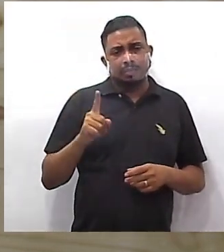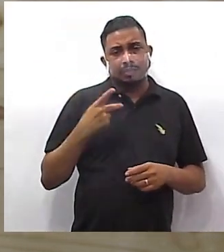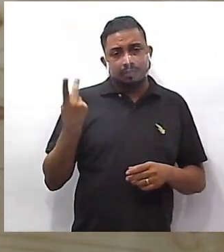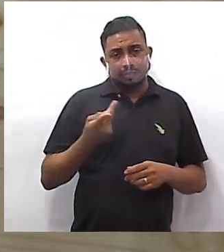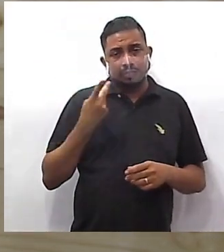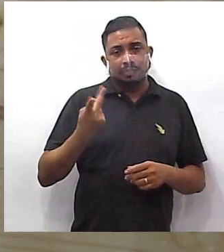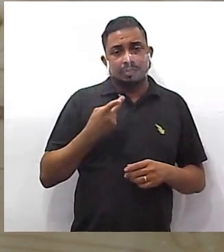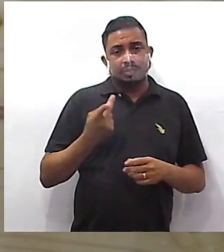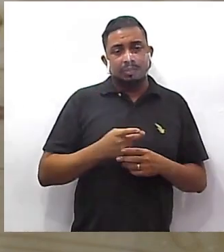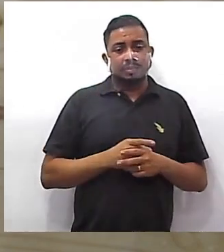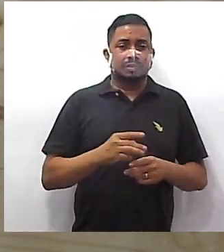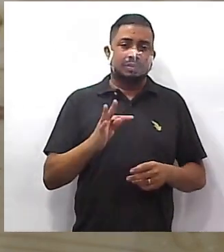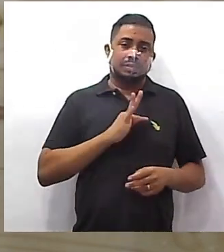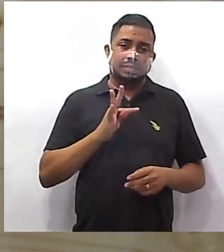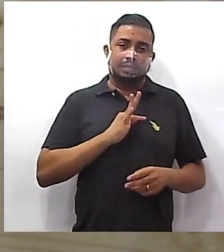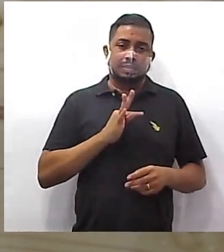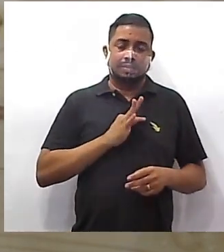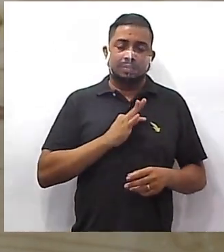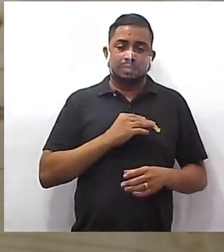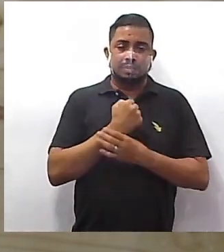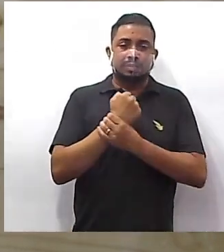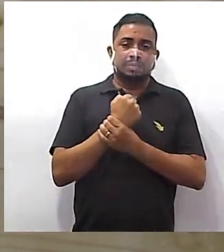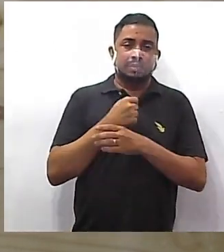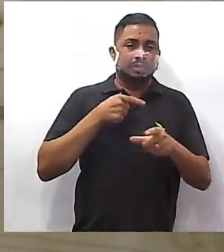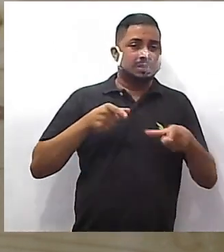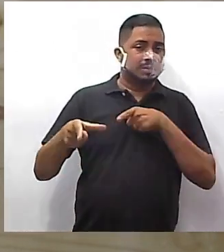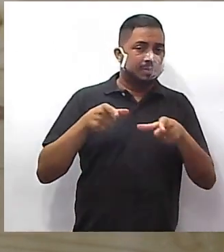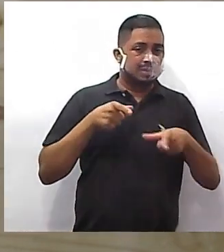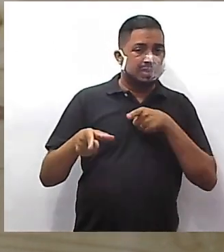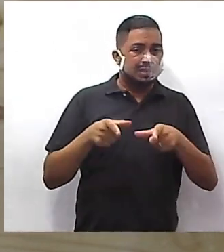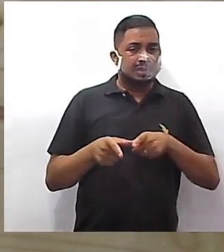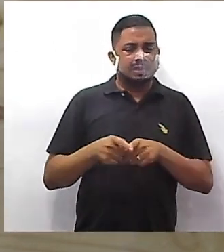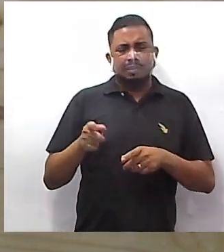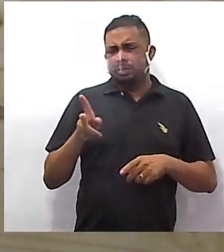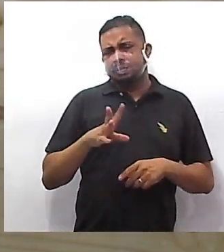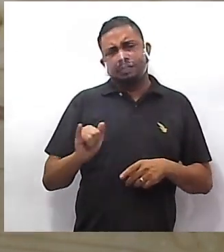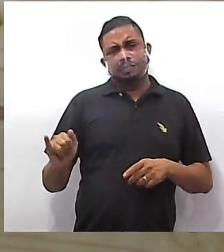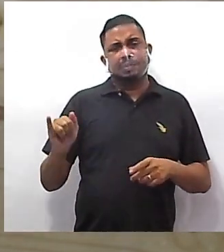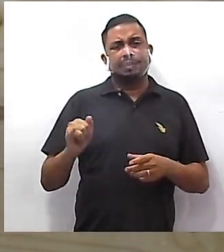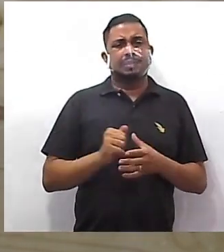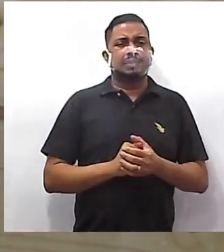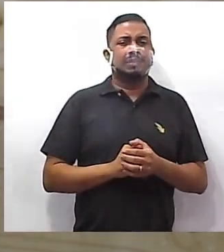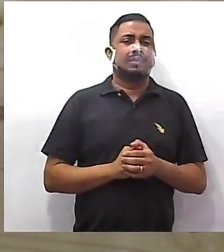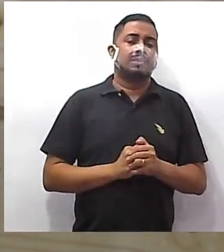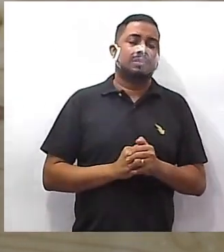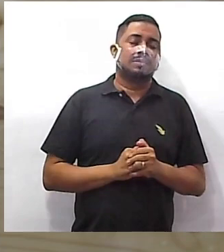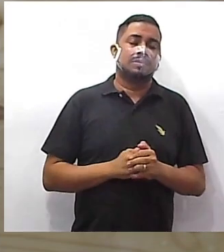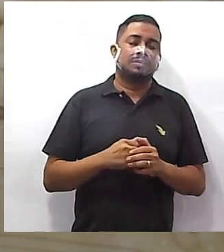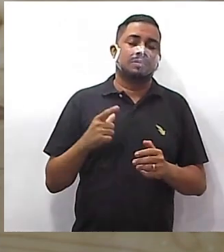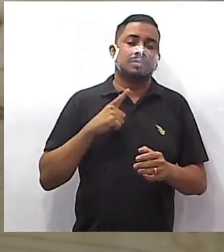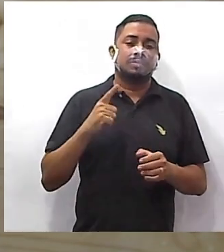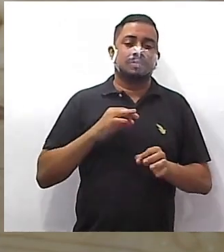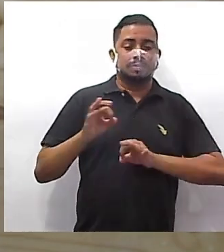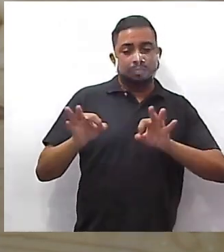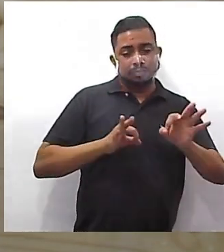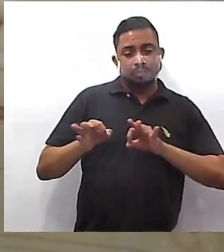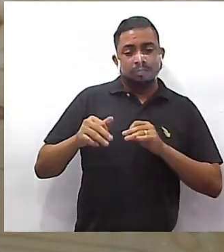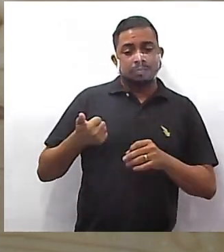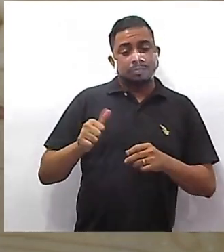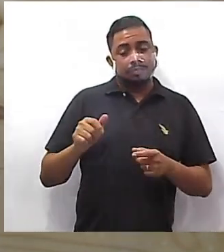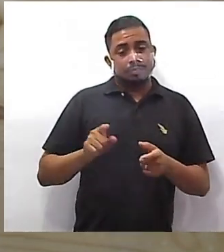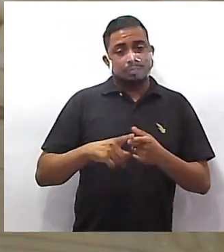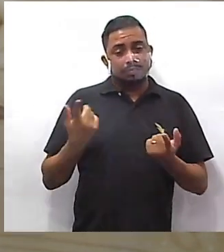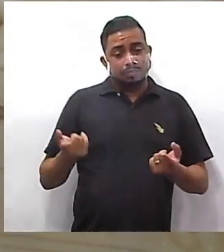falando do técnico de segurança do trabalho. O técnico de segurança do trabalho ele não vai atuar exatamente no controle de qualidade, mas ele